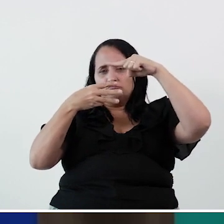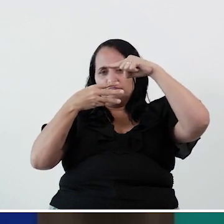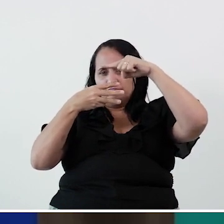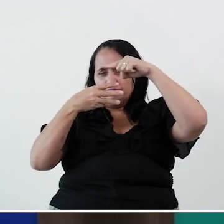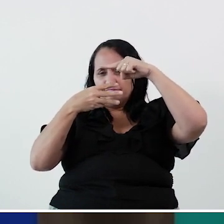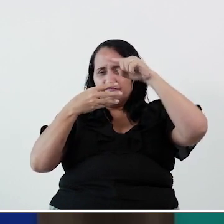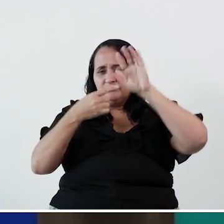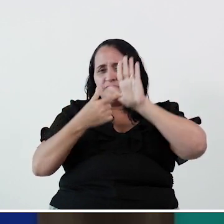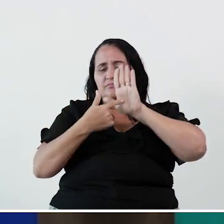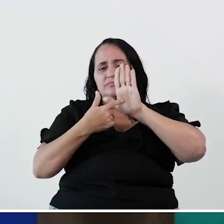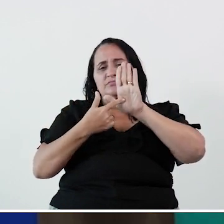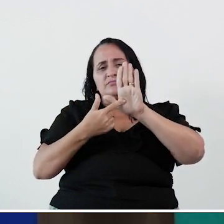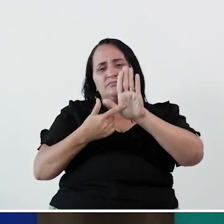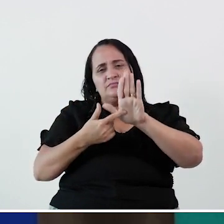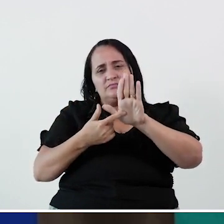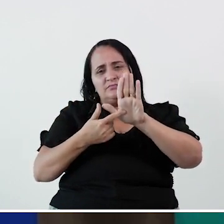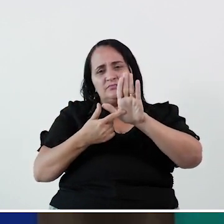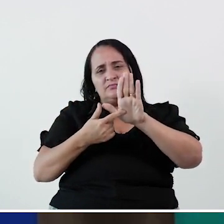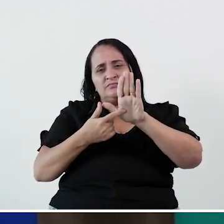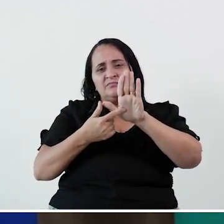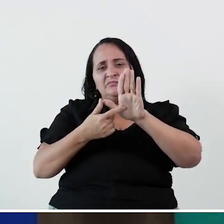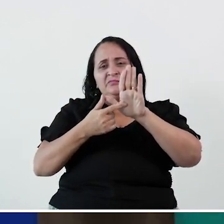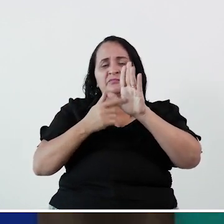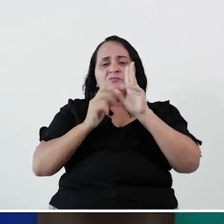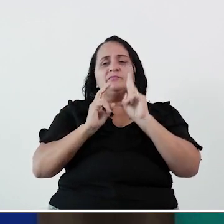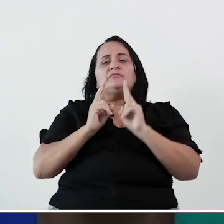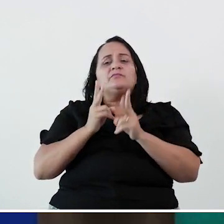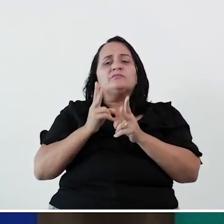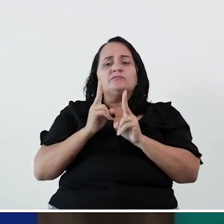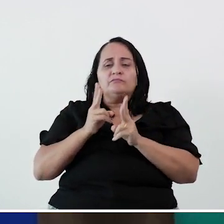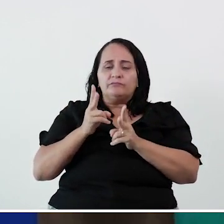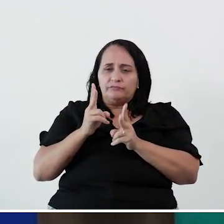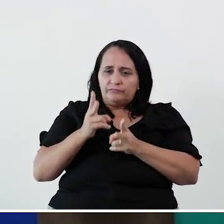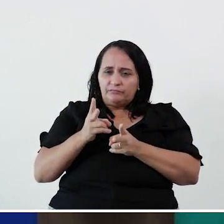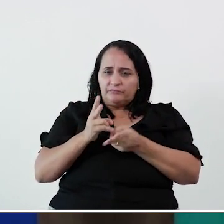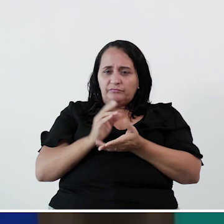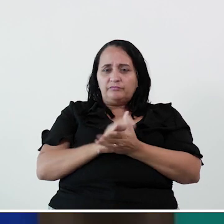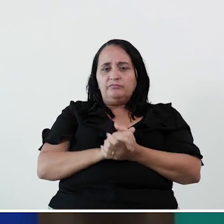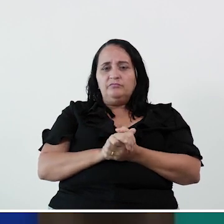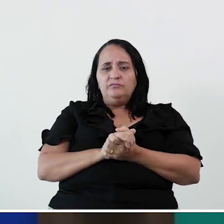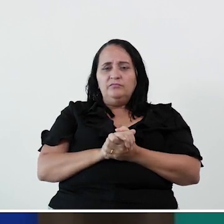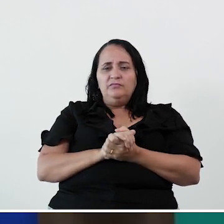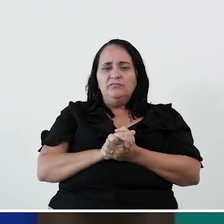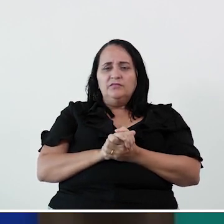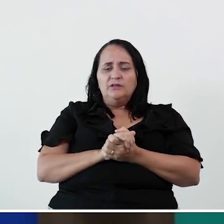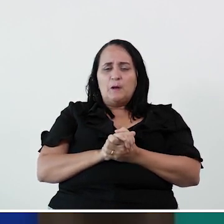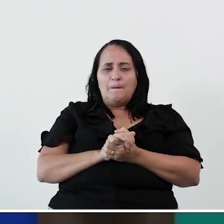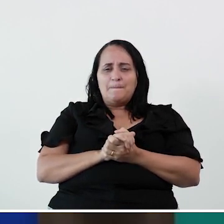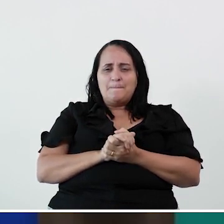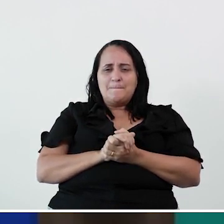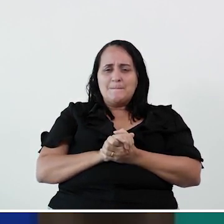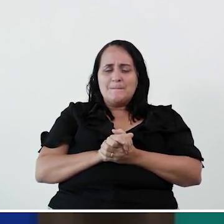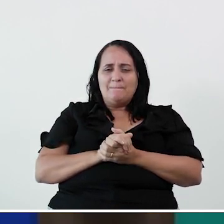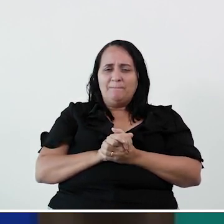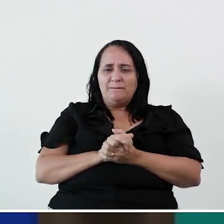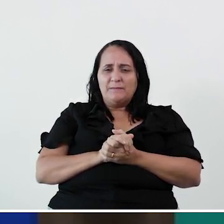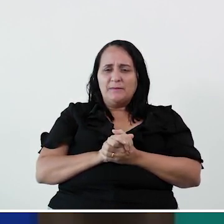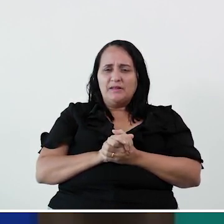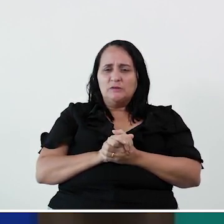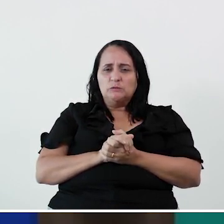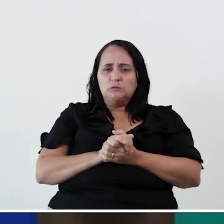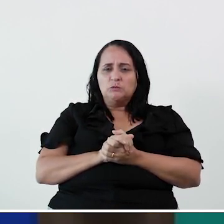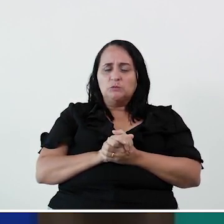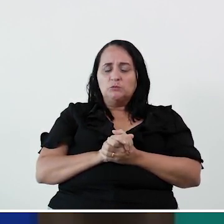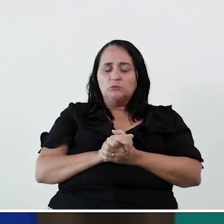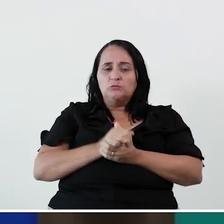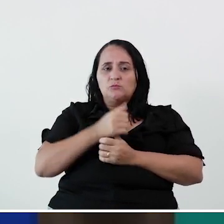dízima. É a parte que se repete periodicamente. Assim como esta dízima aqui, ela